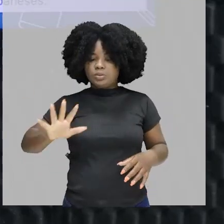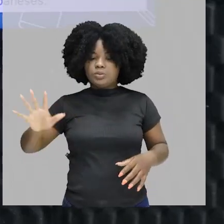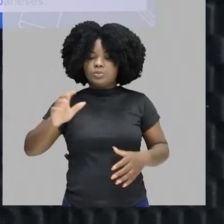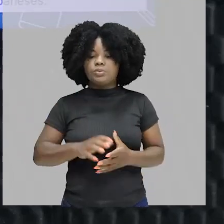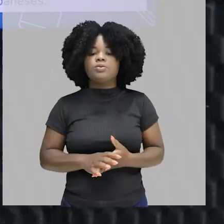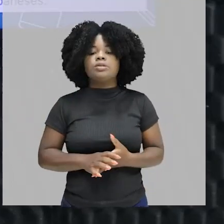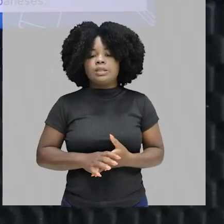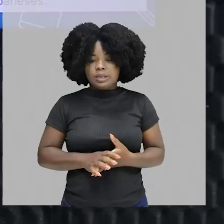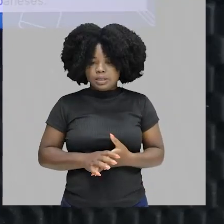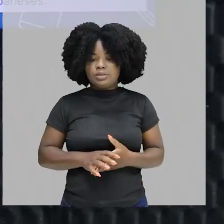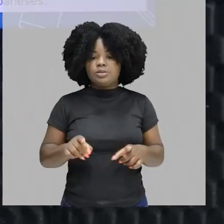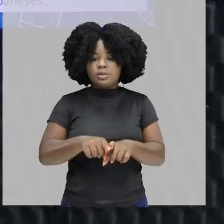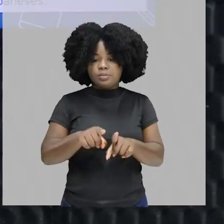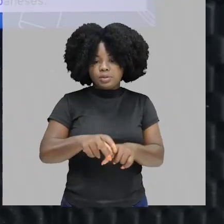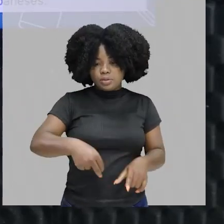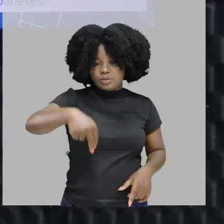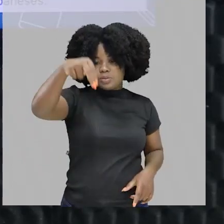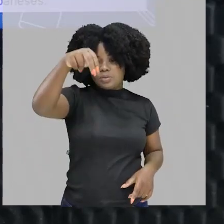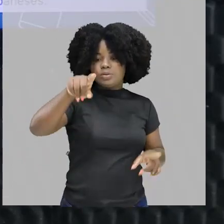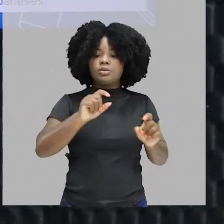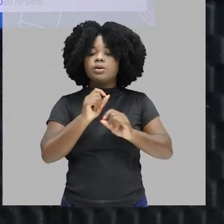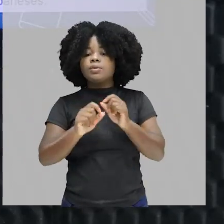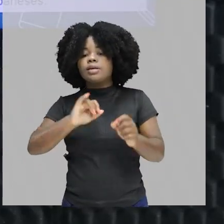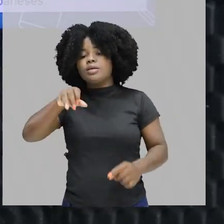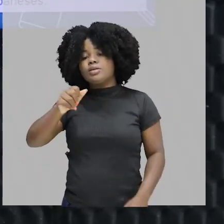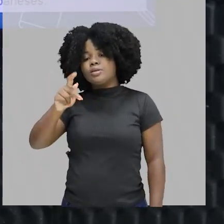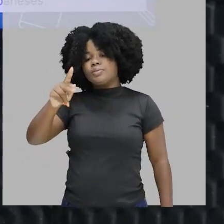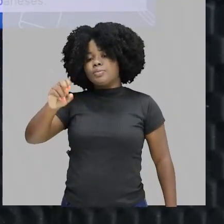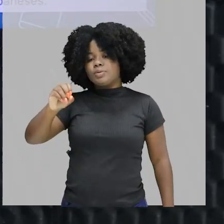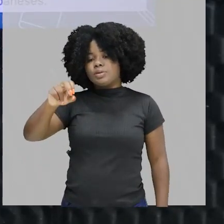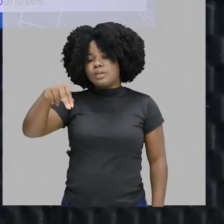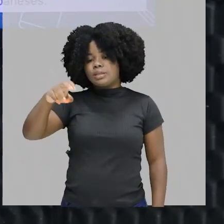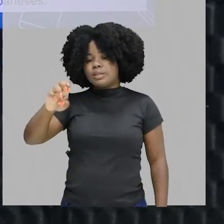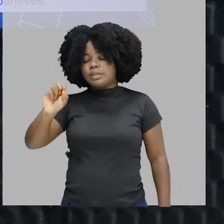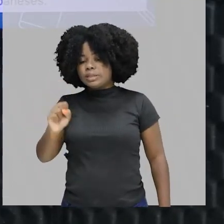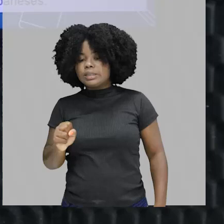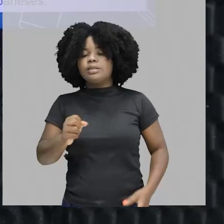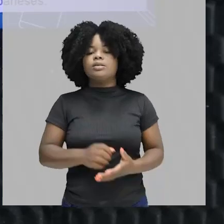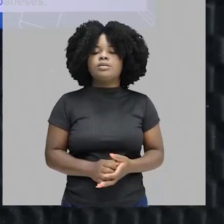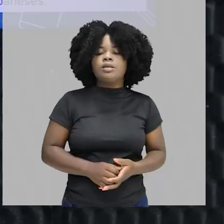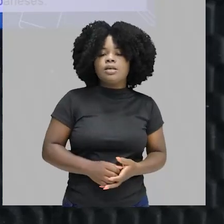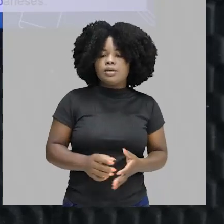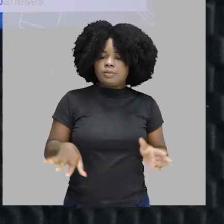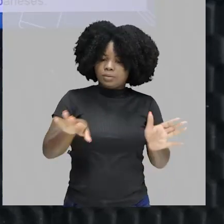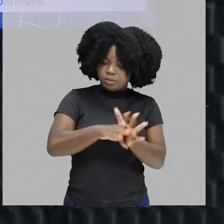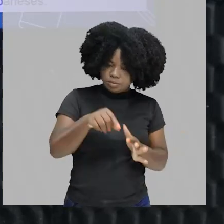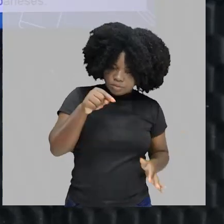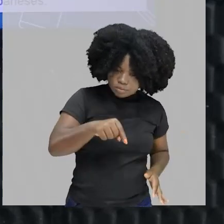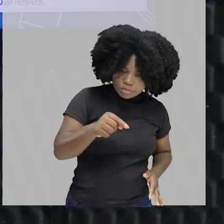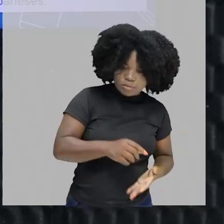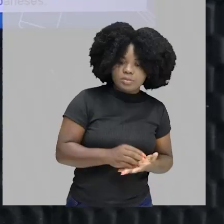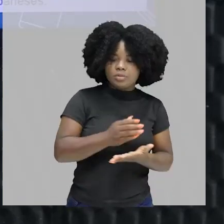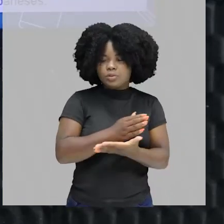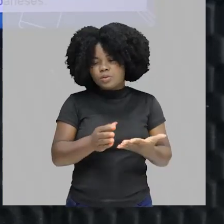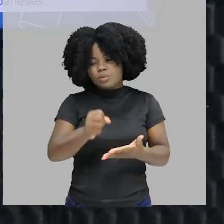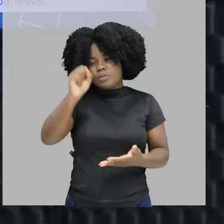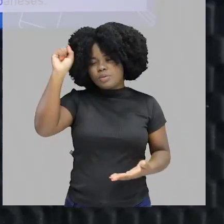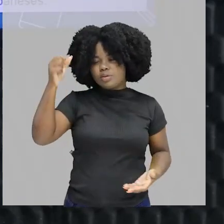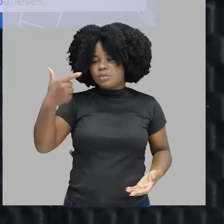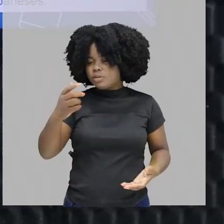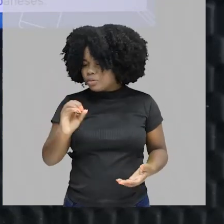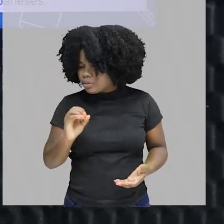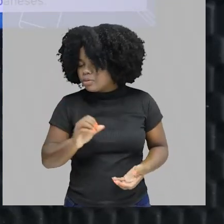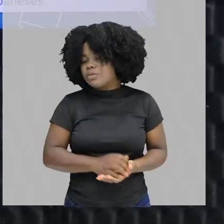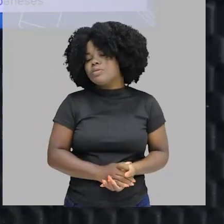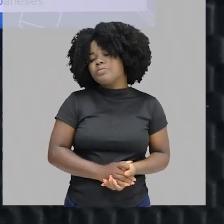são os japoneses, tá certo, galera? Que vieram para cá aí no início aí do século XX, tá certo? Ali mais ou menos no início dos